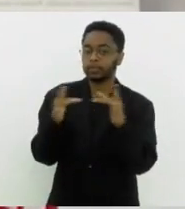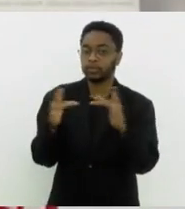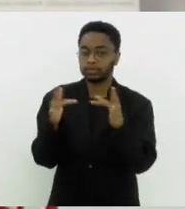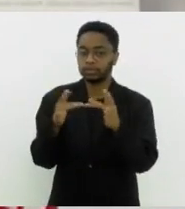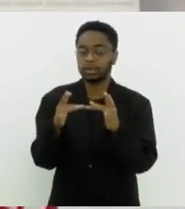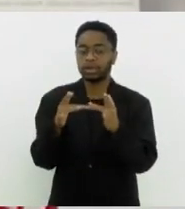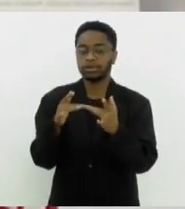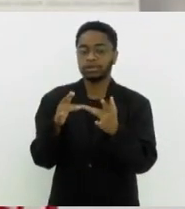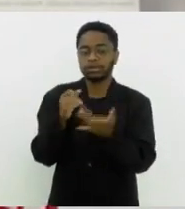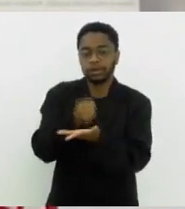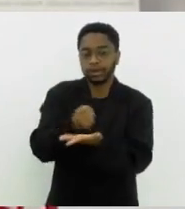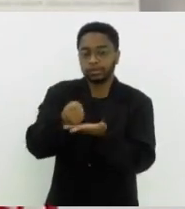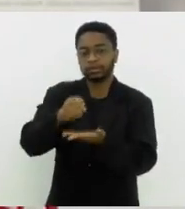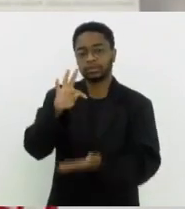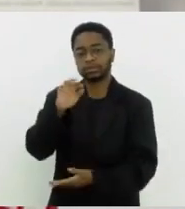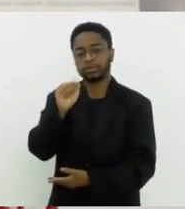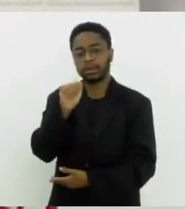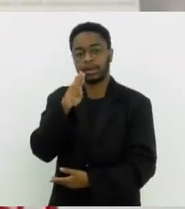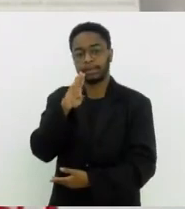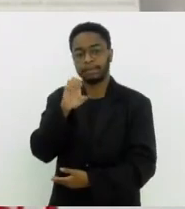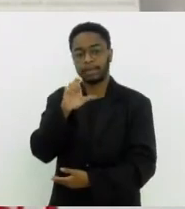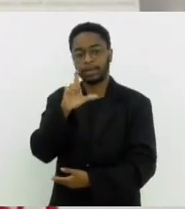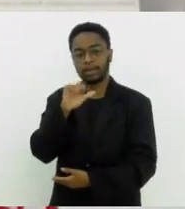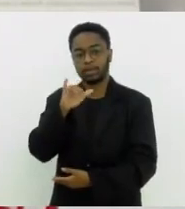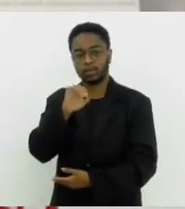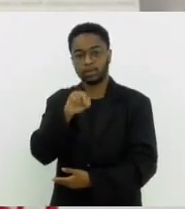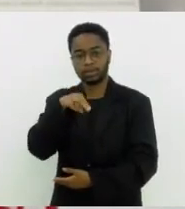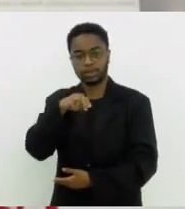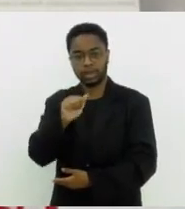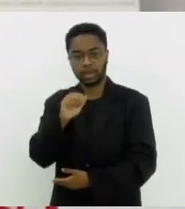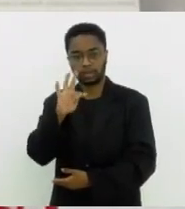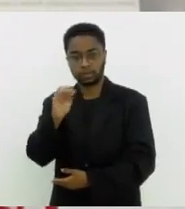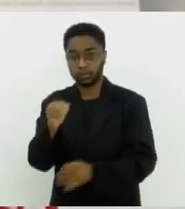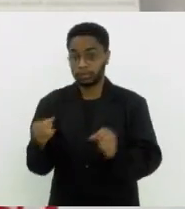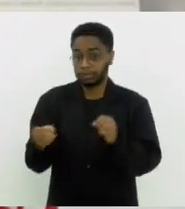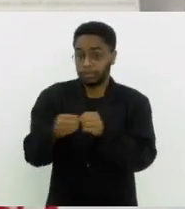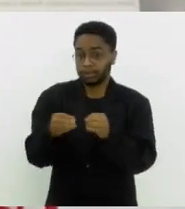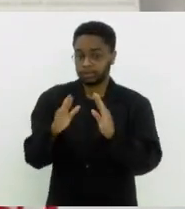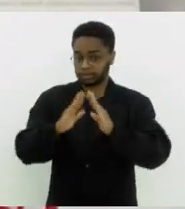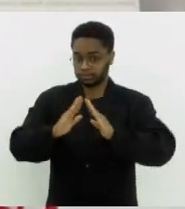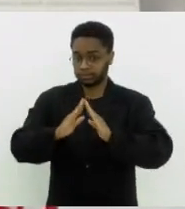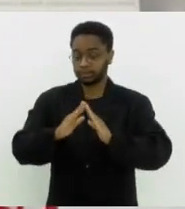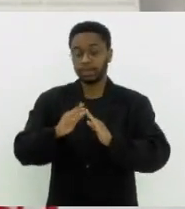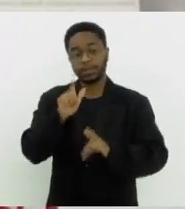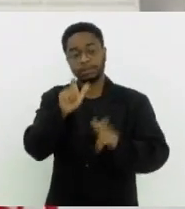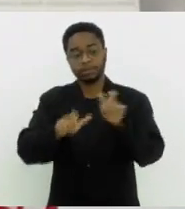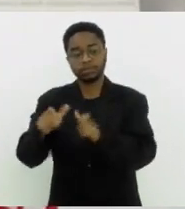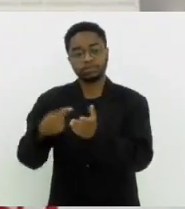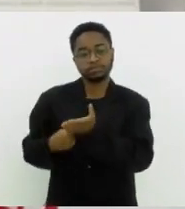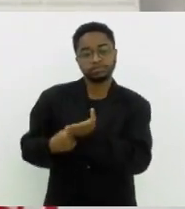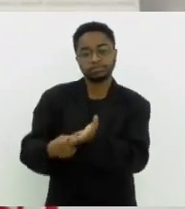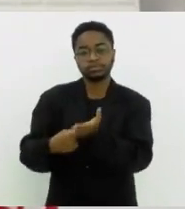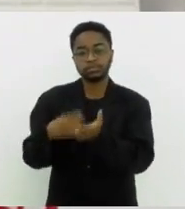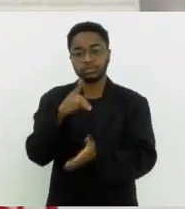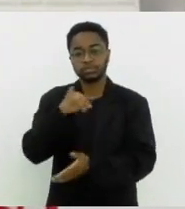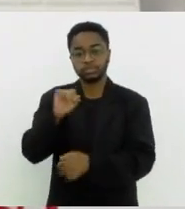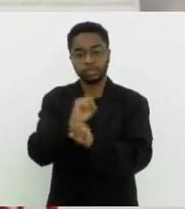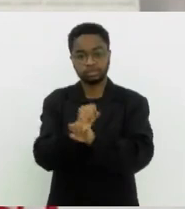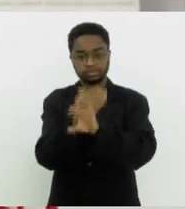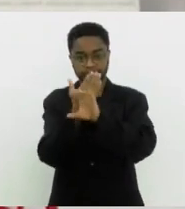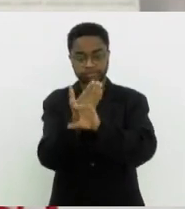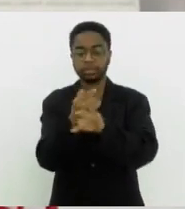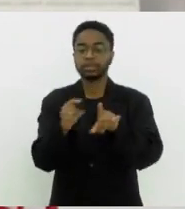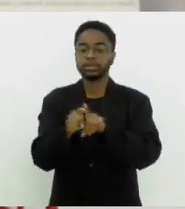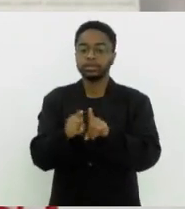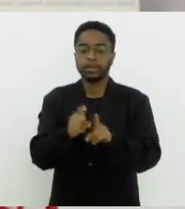tabelionato mais próximo de sua residência. O tabelião irá marcar o dia da videoconferência em que